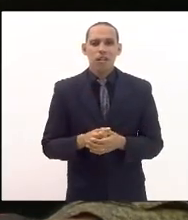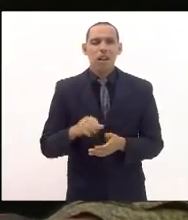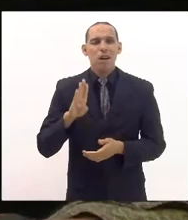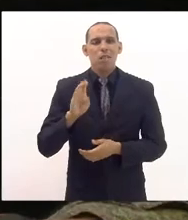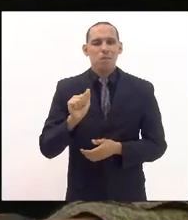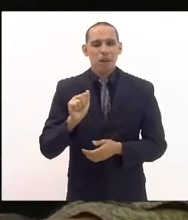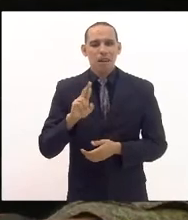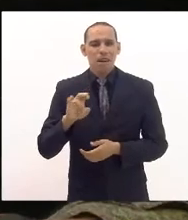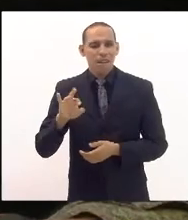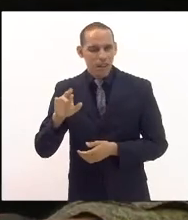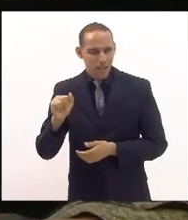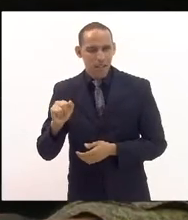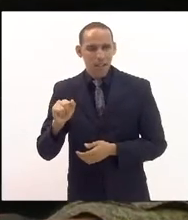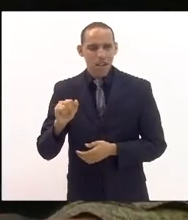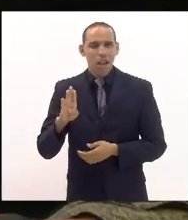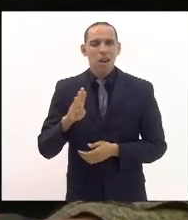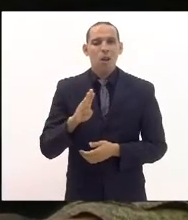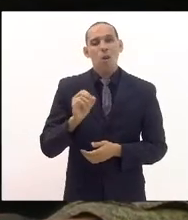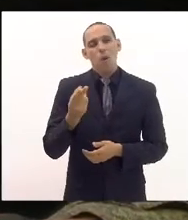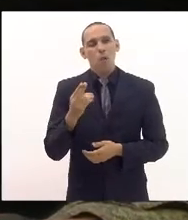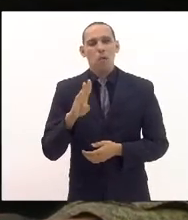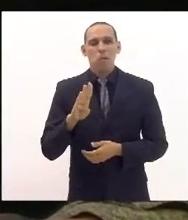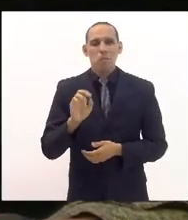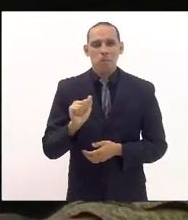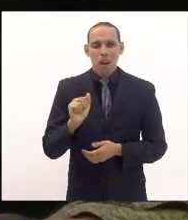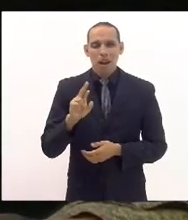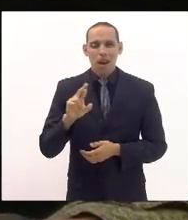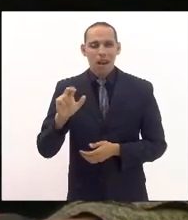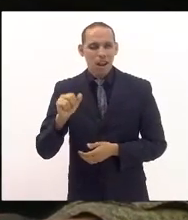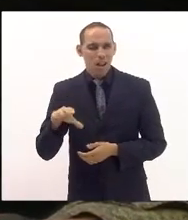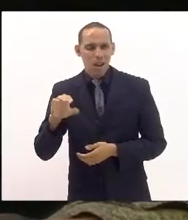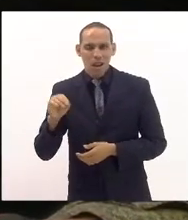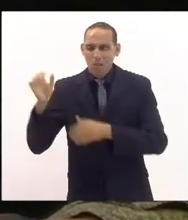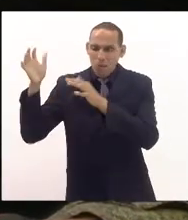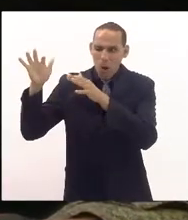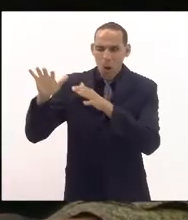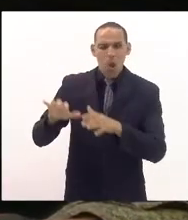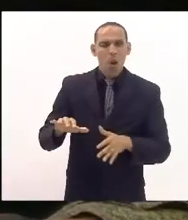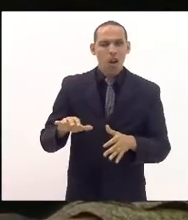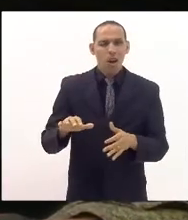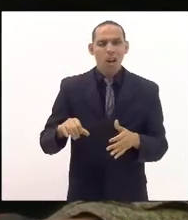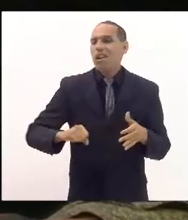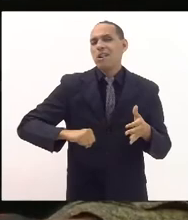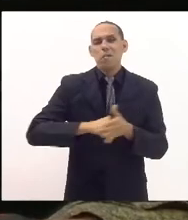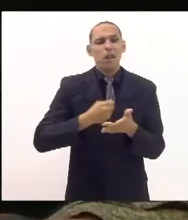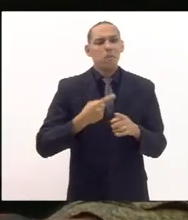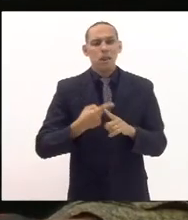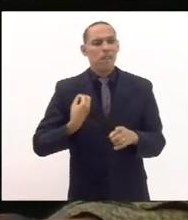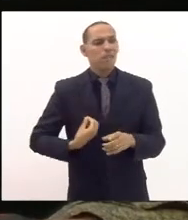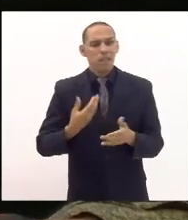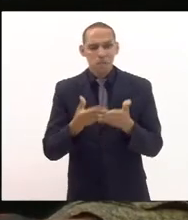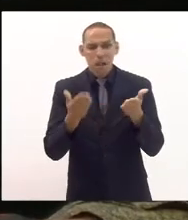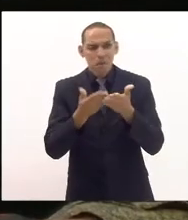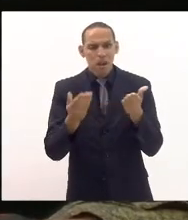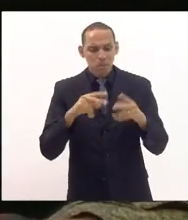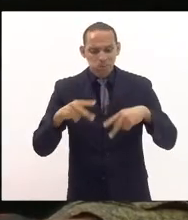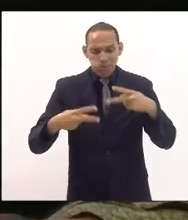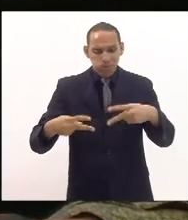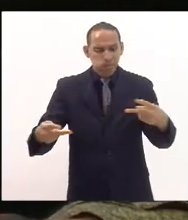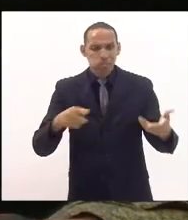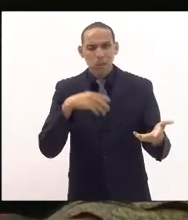Barreiras dos Barrancos isso impacta porque a gente perde vidas né e